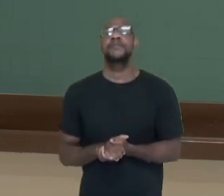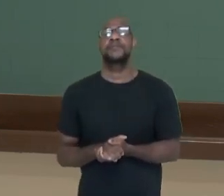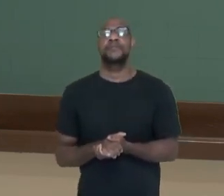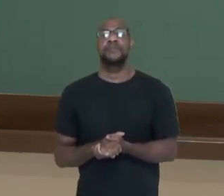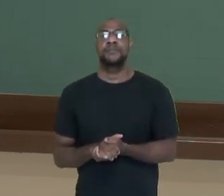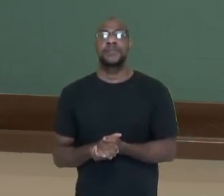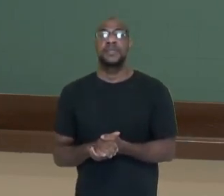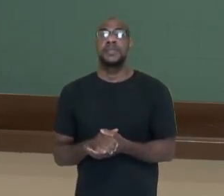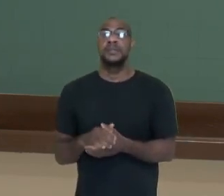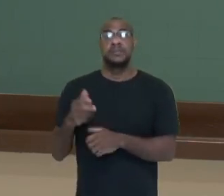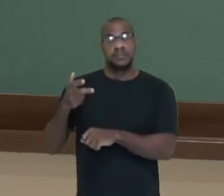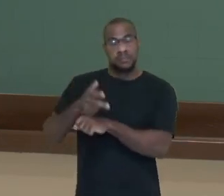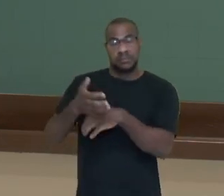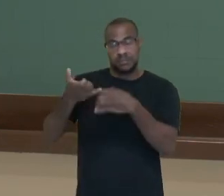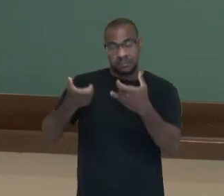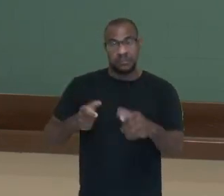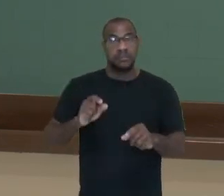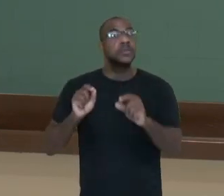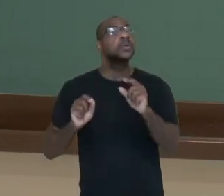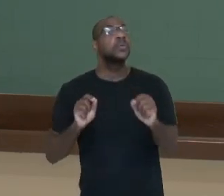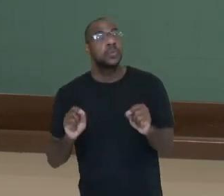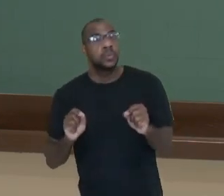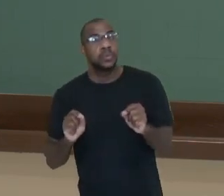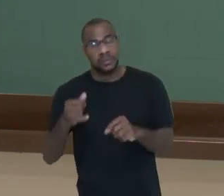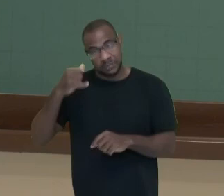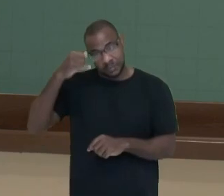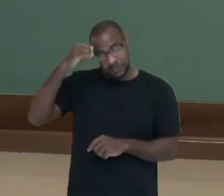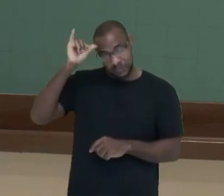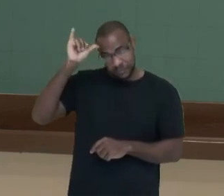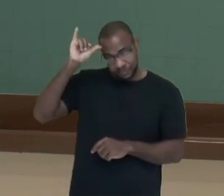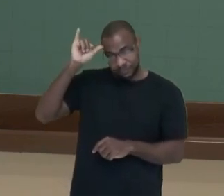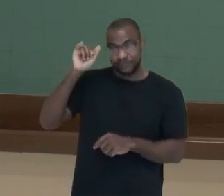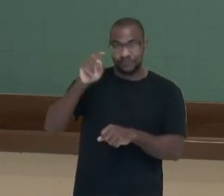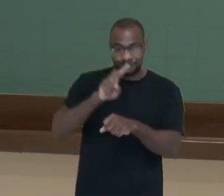economia. Nesse vídeo, então, falamos sobre um aspecto da